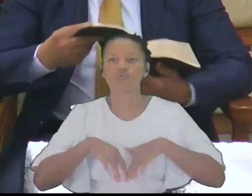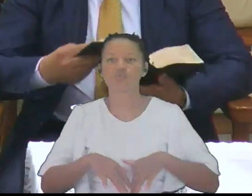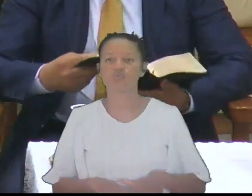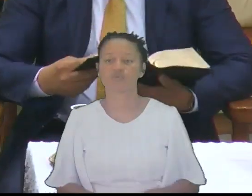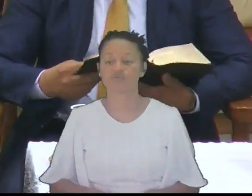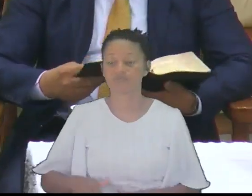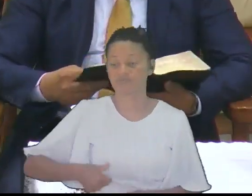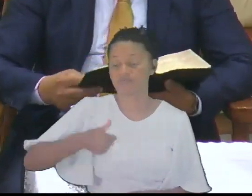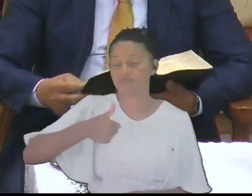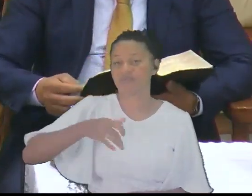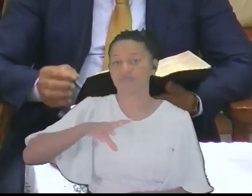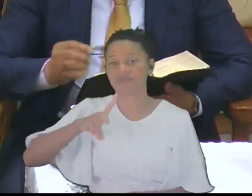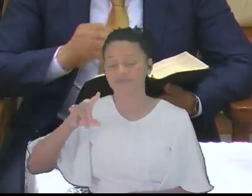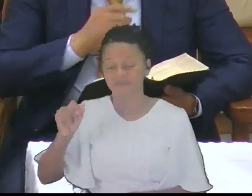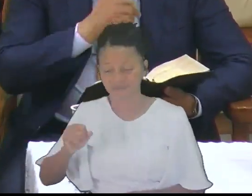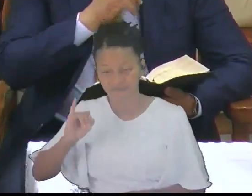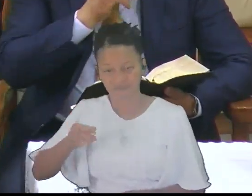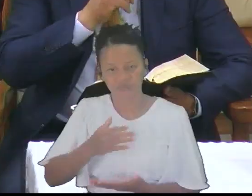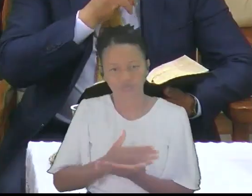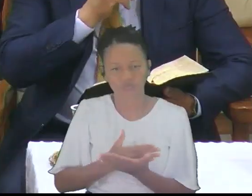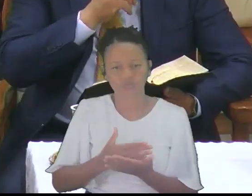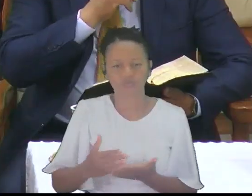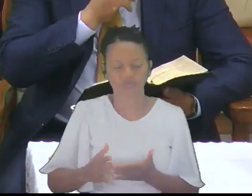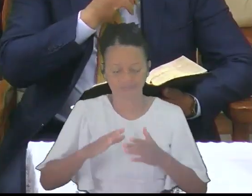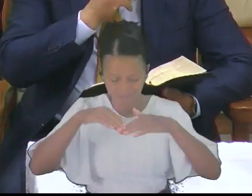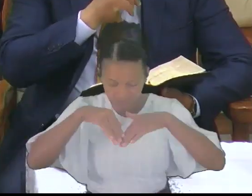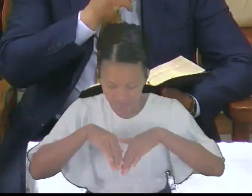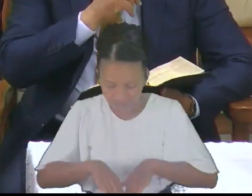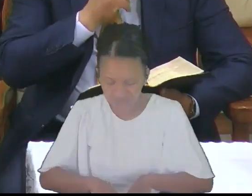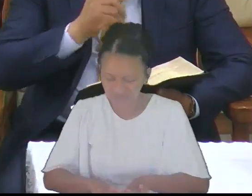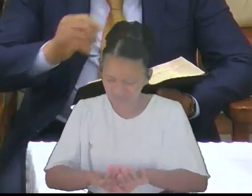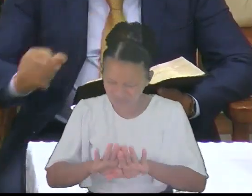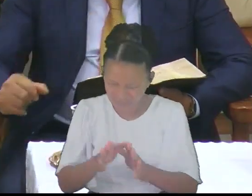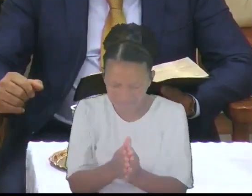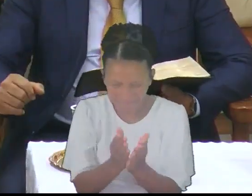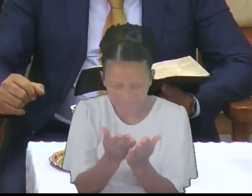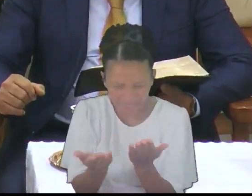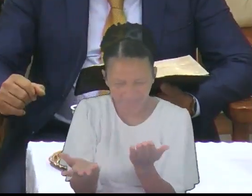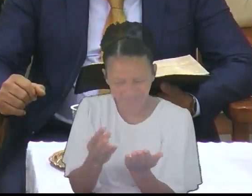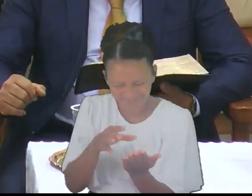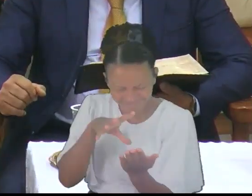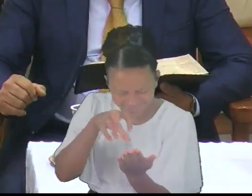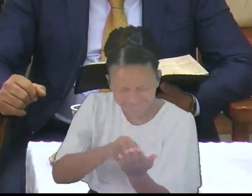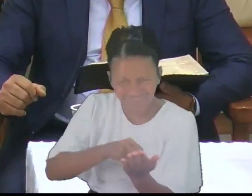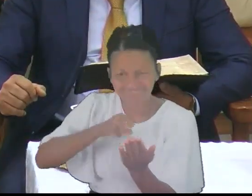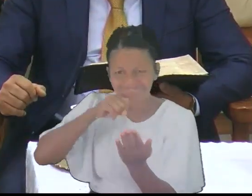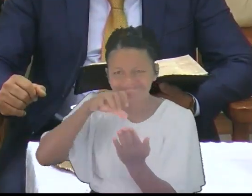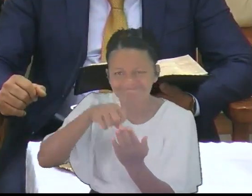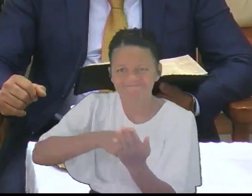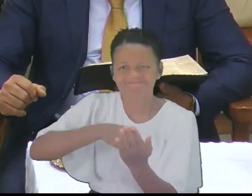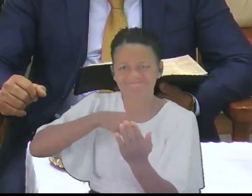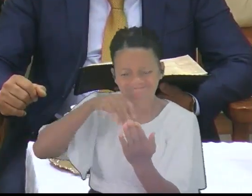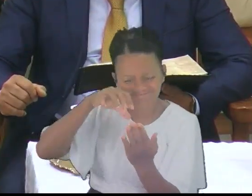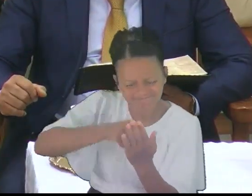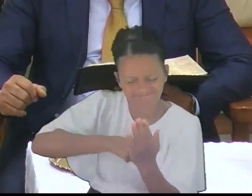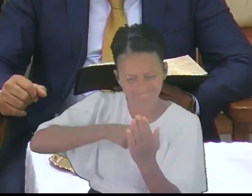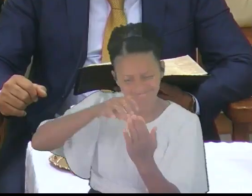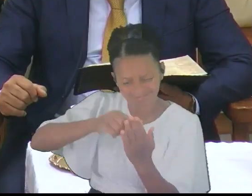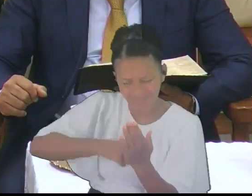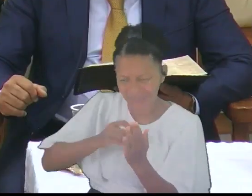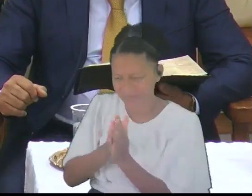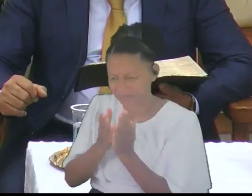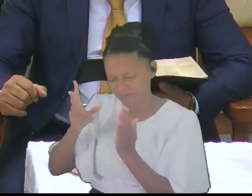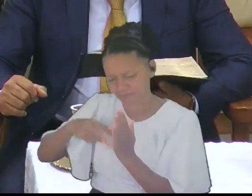de janeiro, comece hoje a mergulhar nas águas da palavra. Quanto mais você lê a